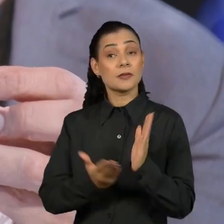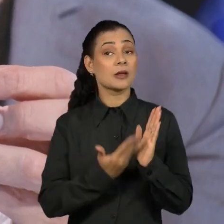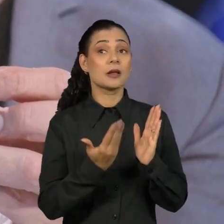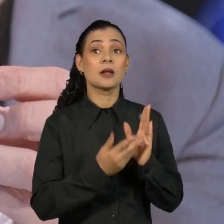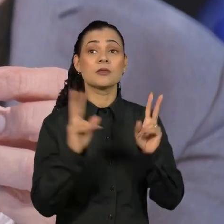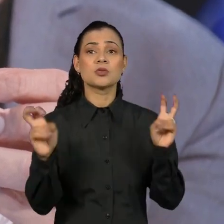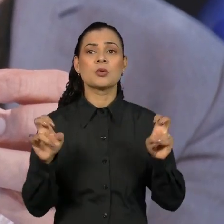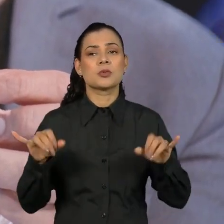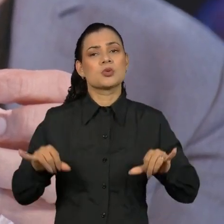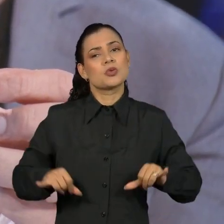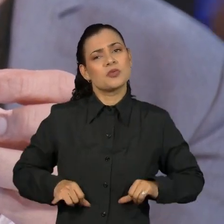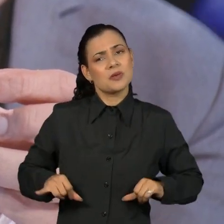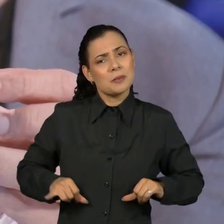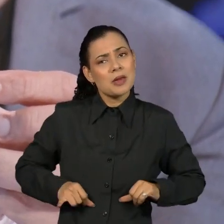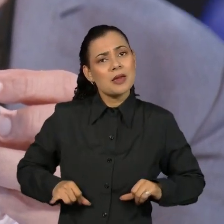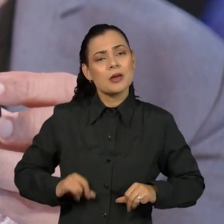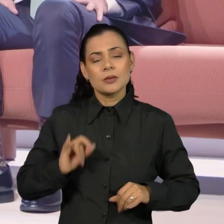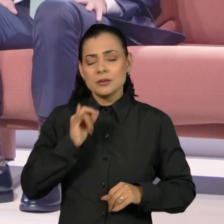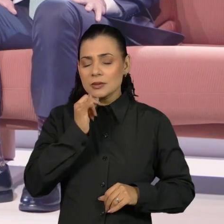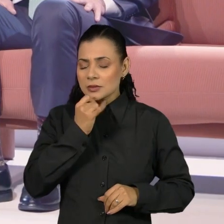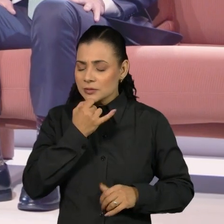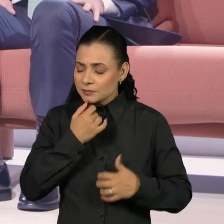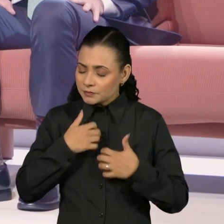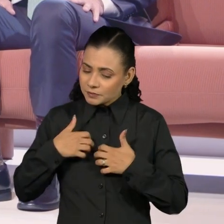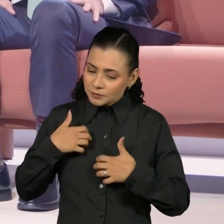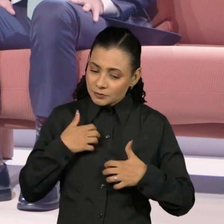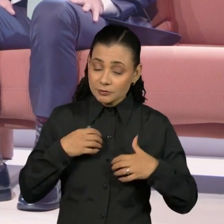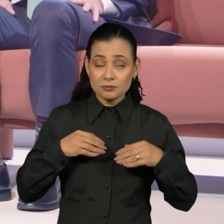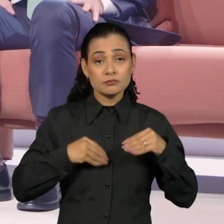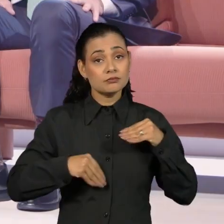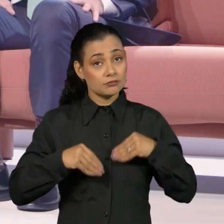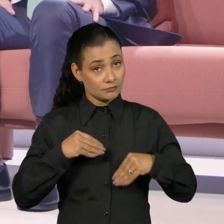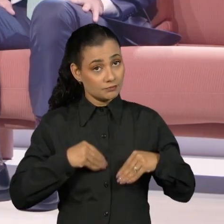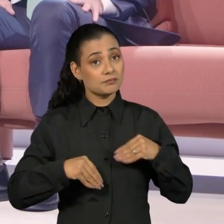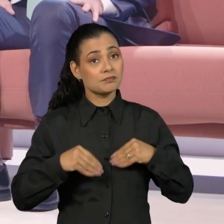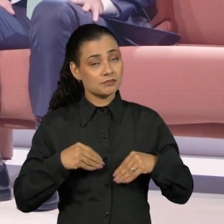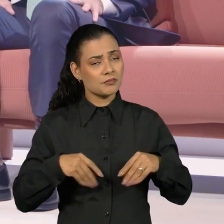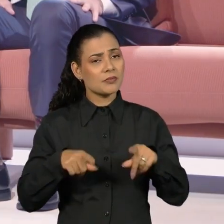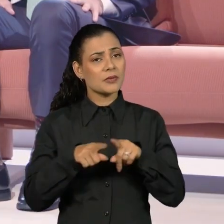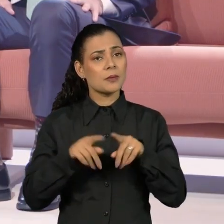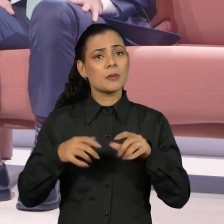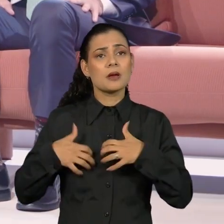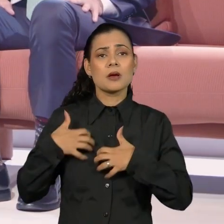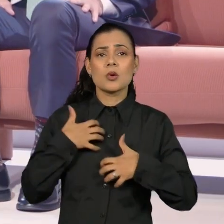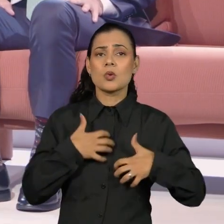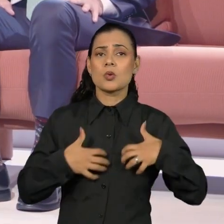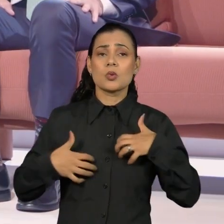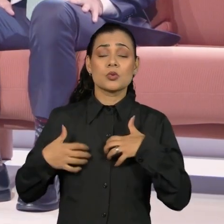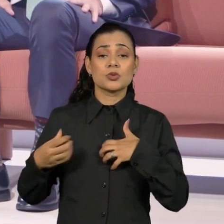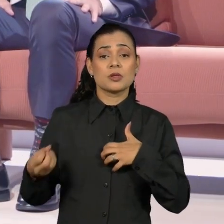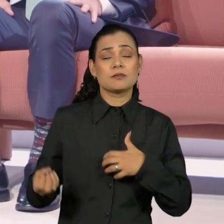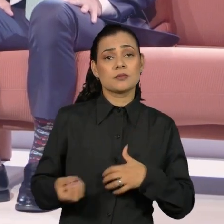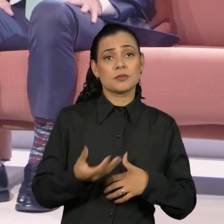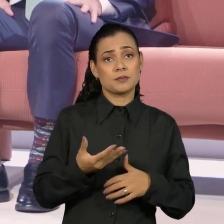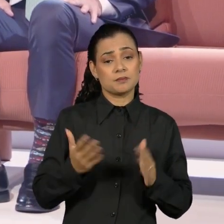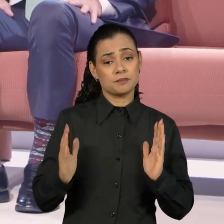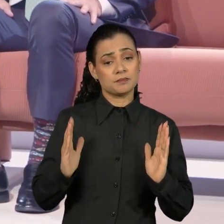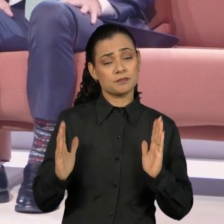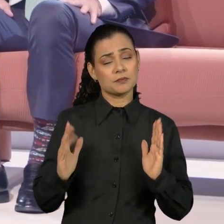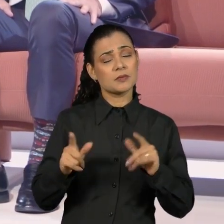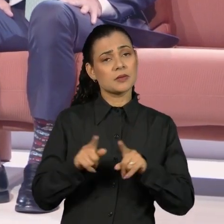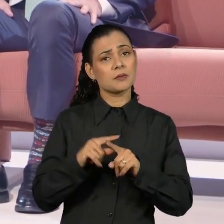sobre sofrimento, sobre tristezas, depressão, sobre as angústias contemporâneas e o que a gente faz